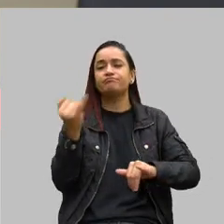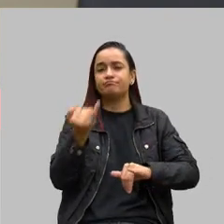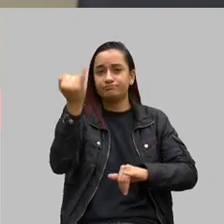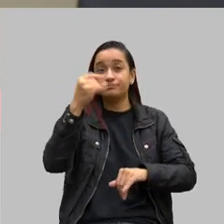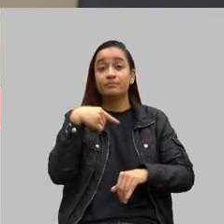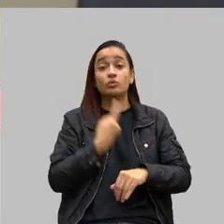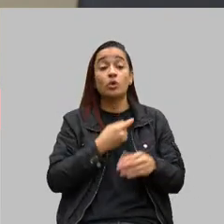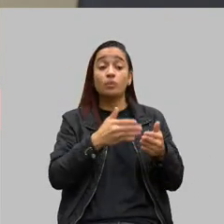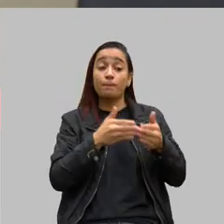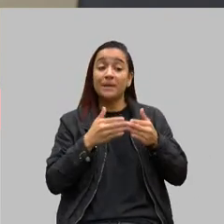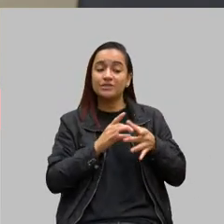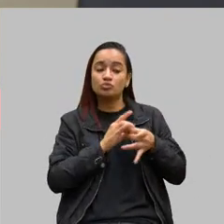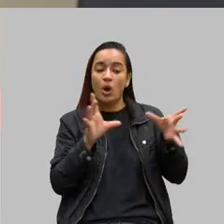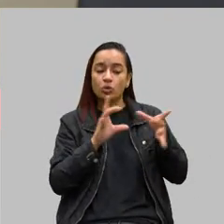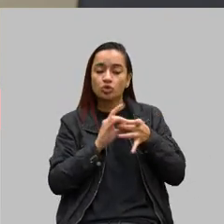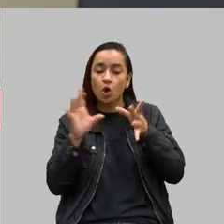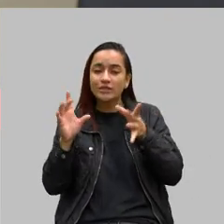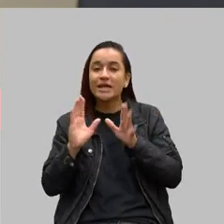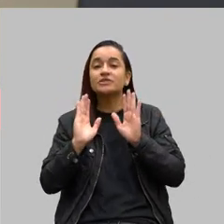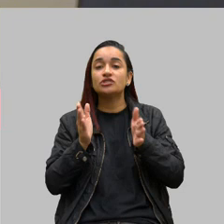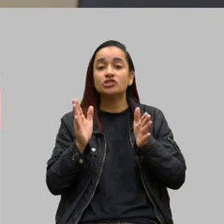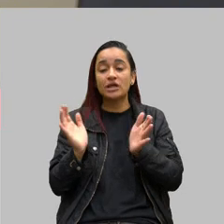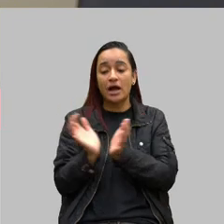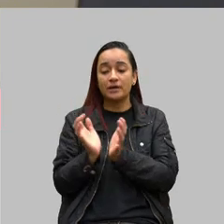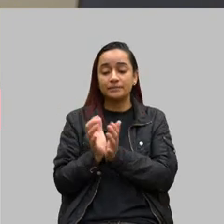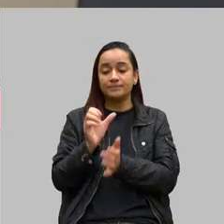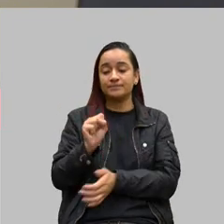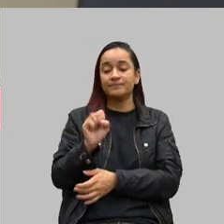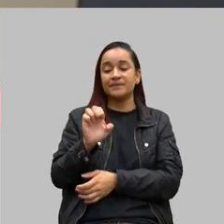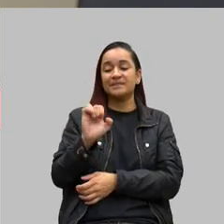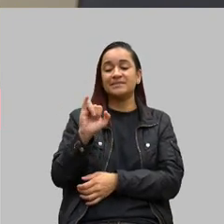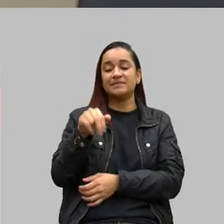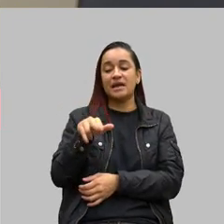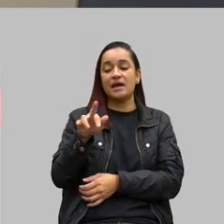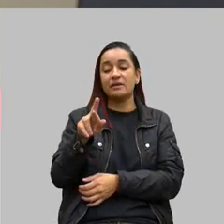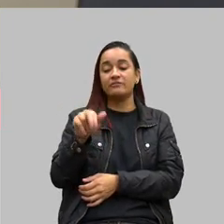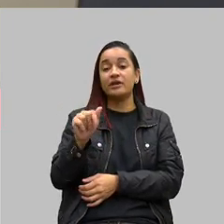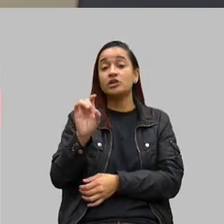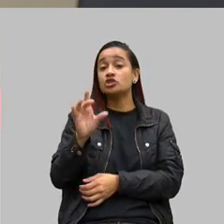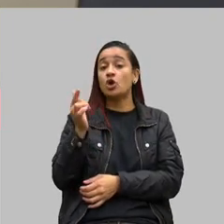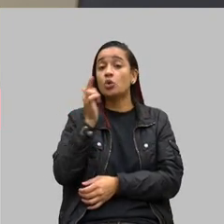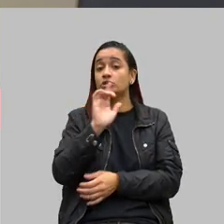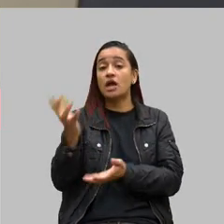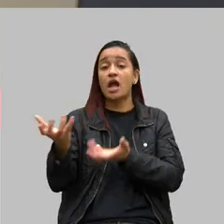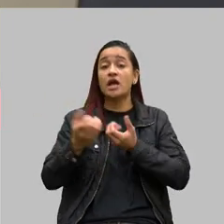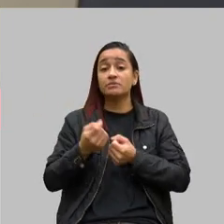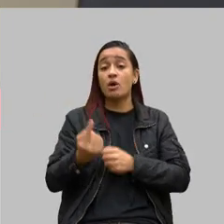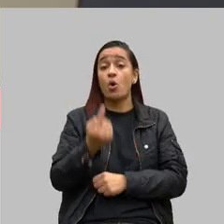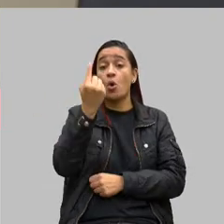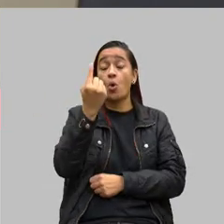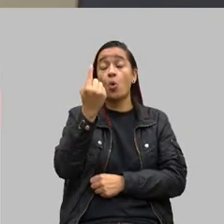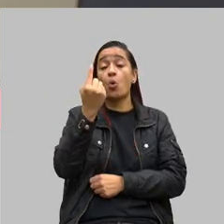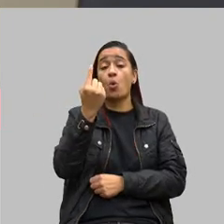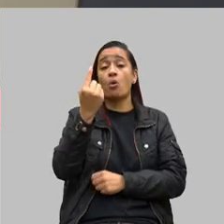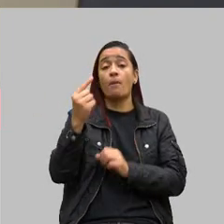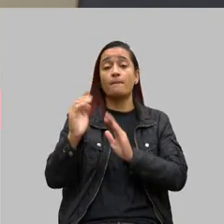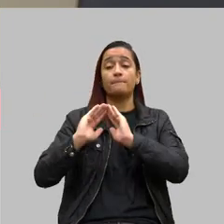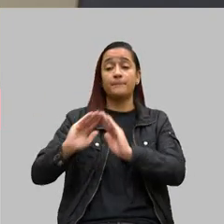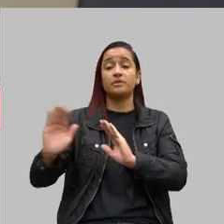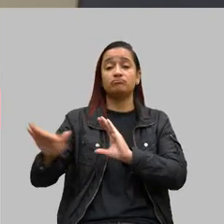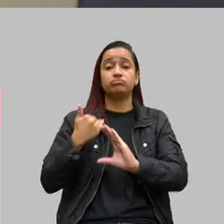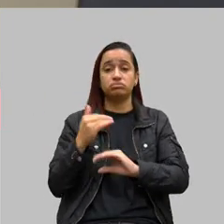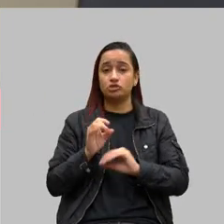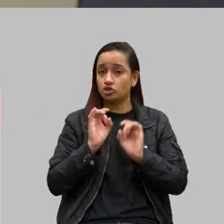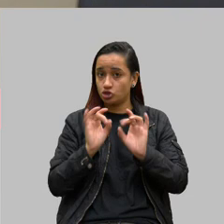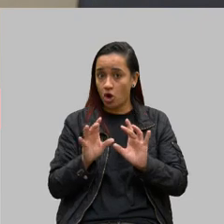autorização e no âmbito da seinfra a gente recebeu apenas um pedido da ferrovia Minas Bahia né até capitaneado projeto capitaneado aí